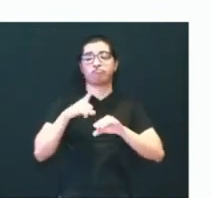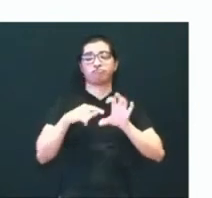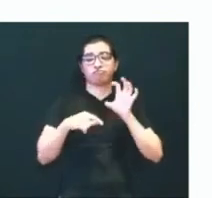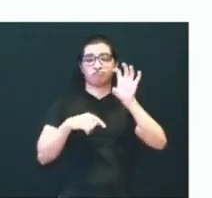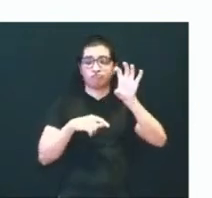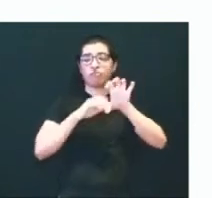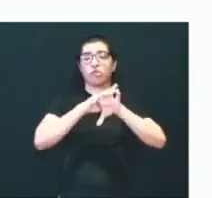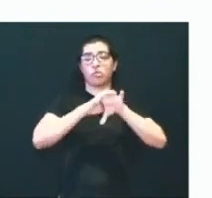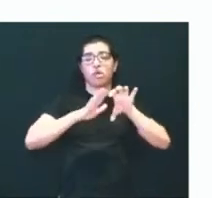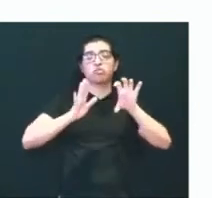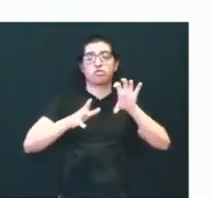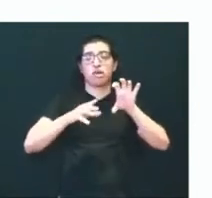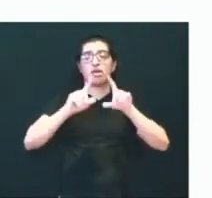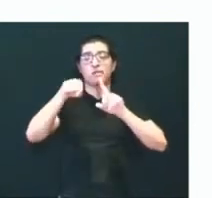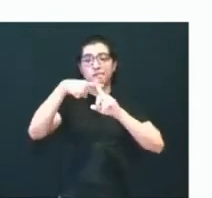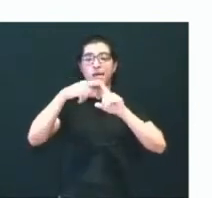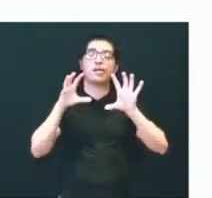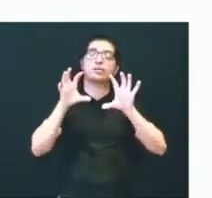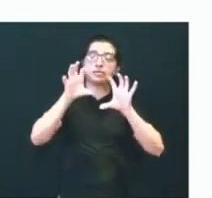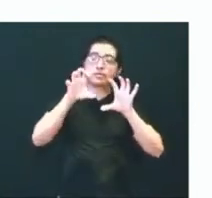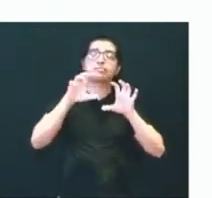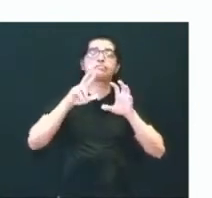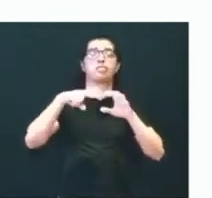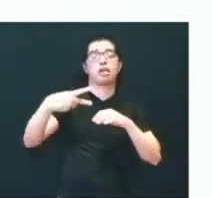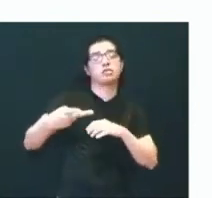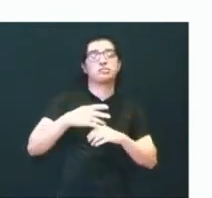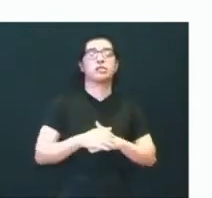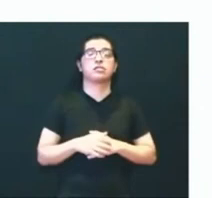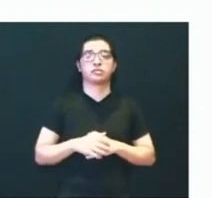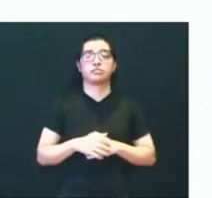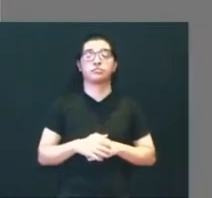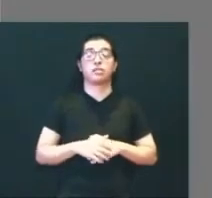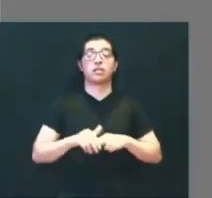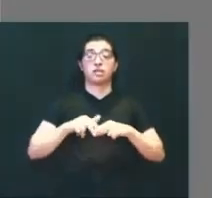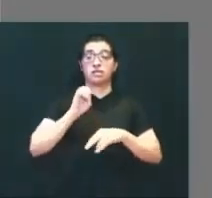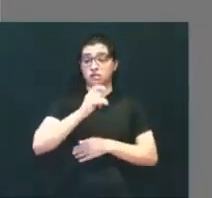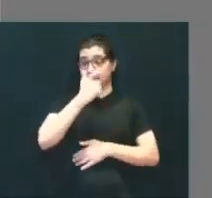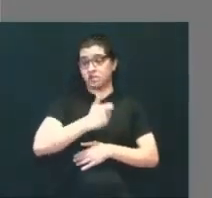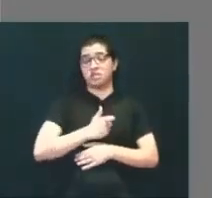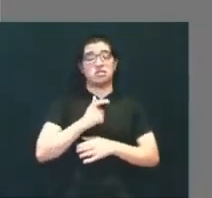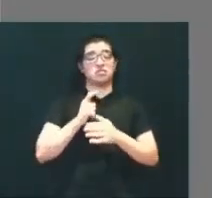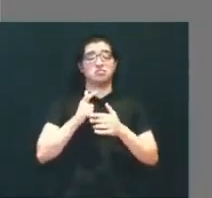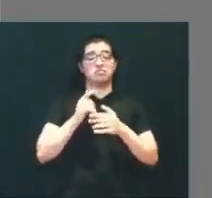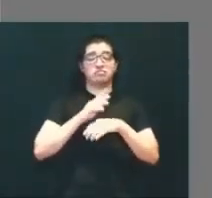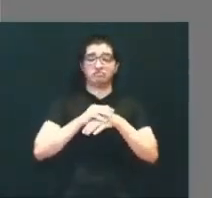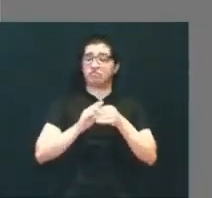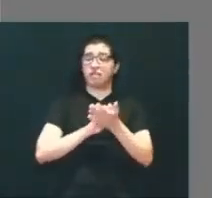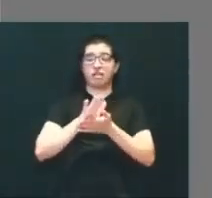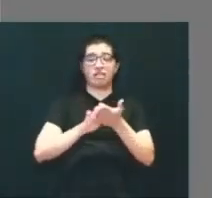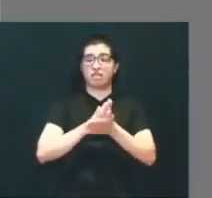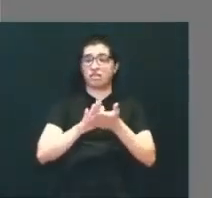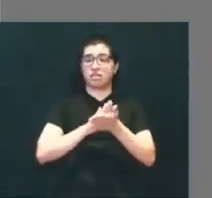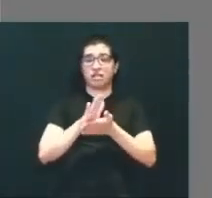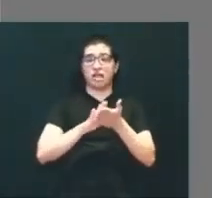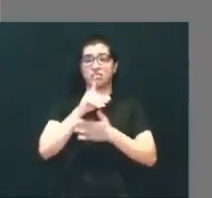das complicações pós-transplante. Se eu não tenho comorbidade, se esse paciente é considerado um paciente de